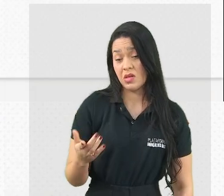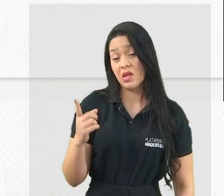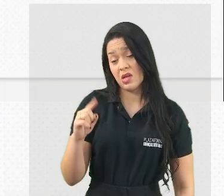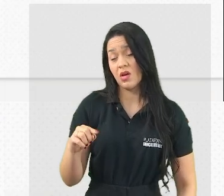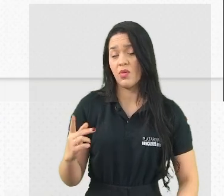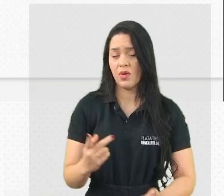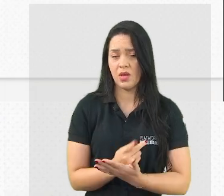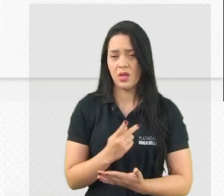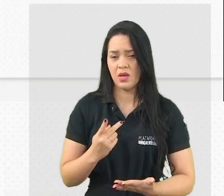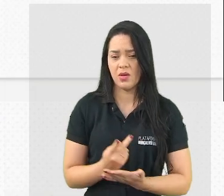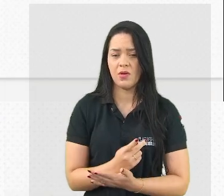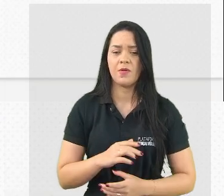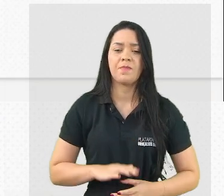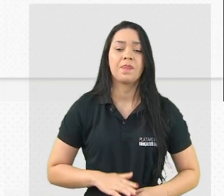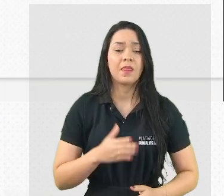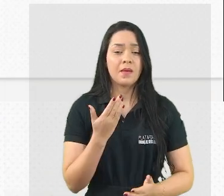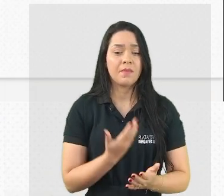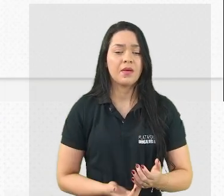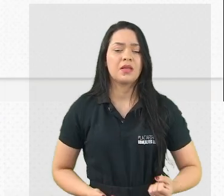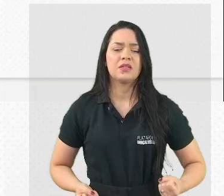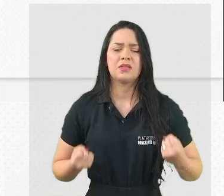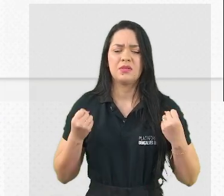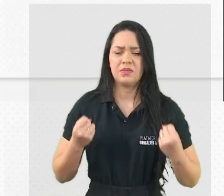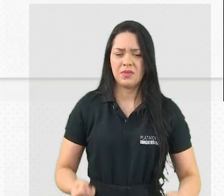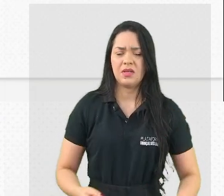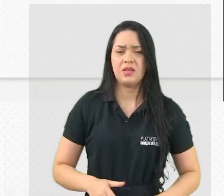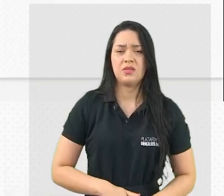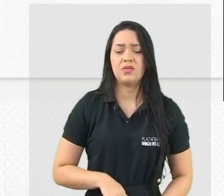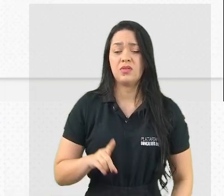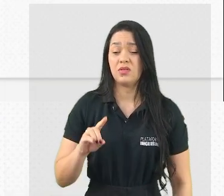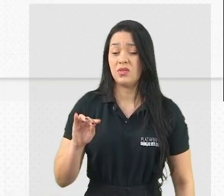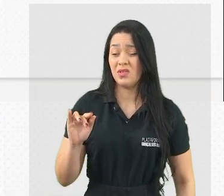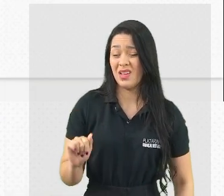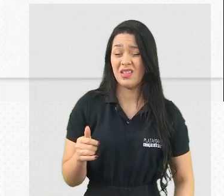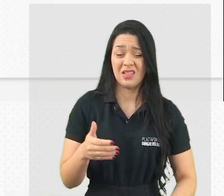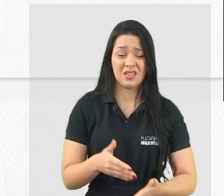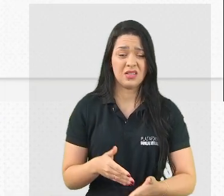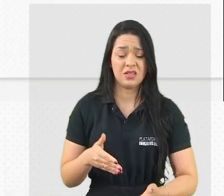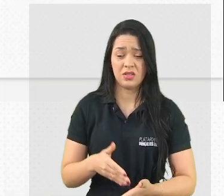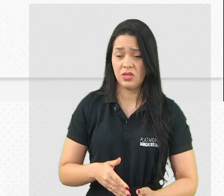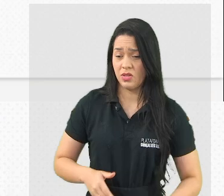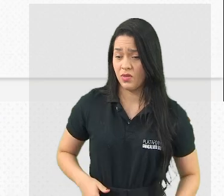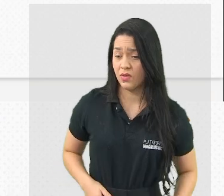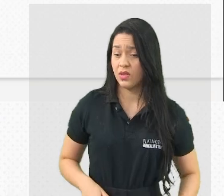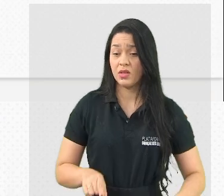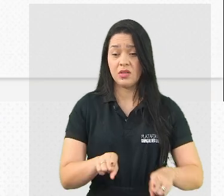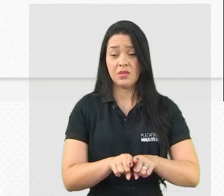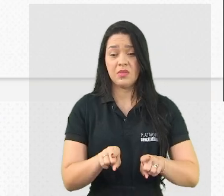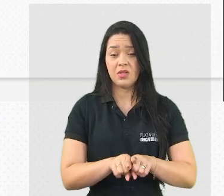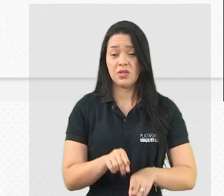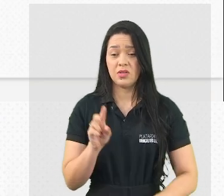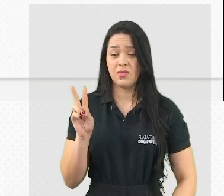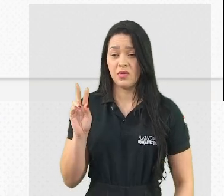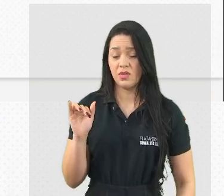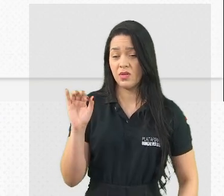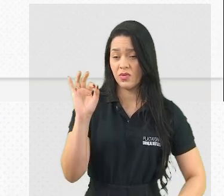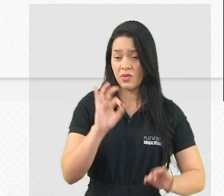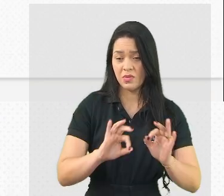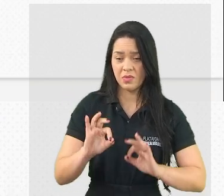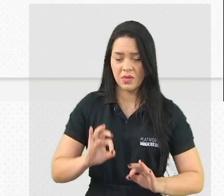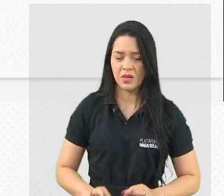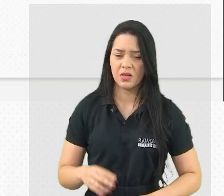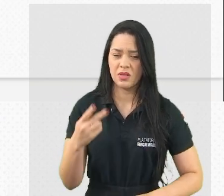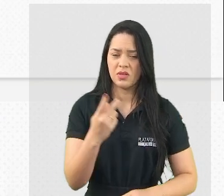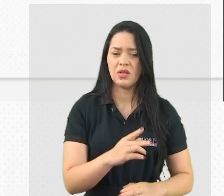erro. Perda de peso excessivo. Dieta restritiva. Dificilmente irá comer algo que não foi preparado em